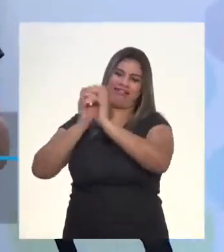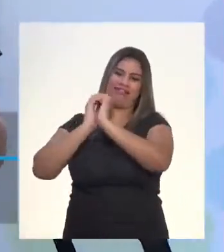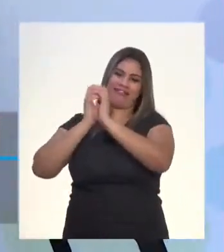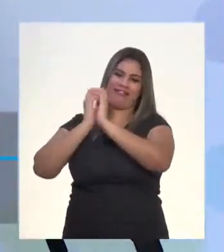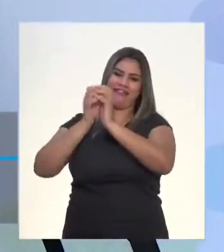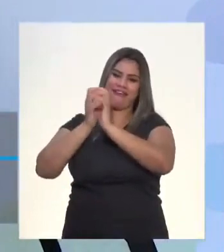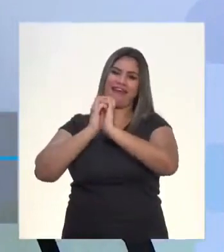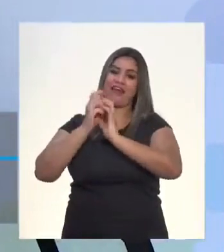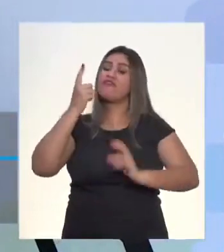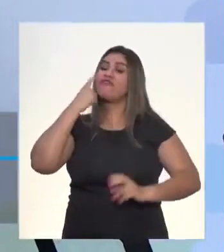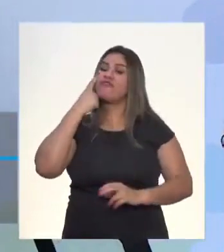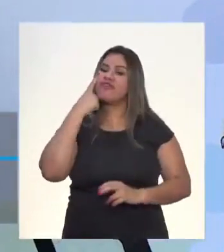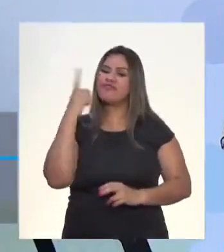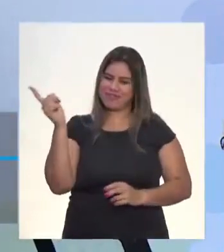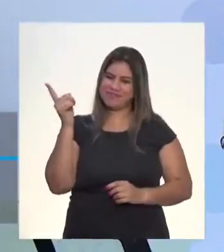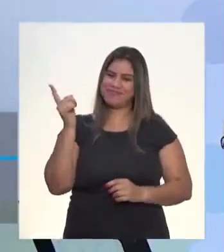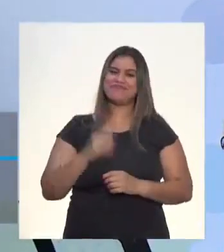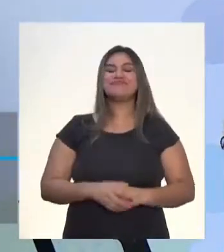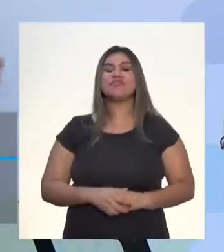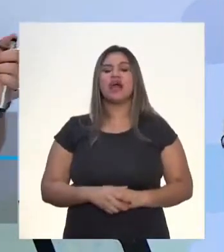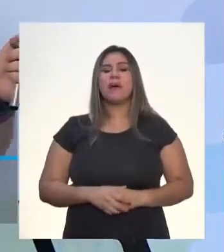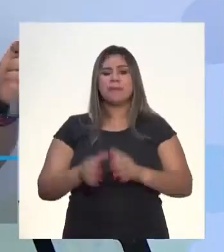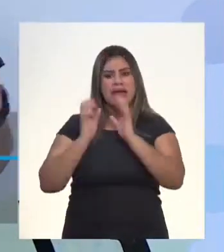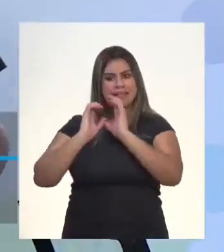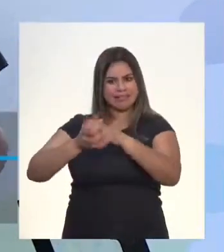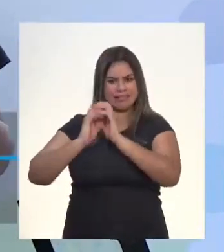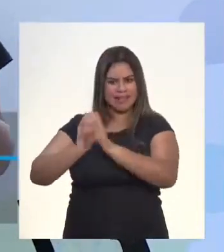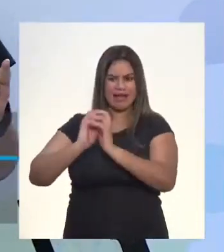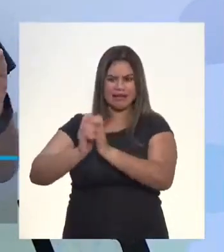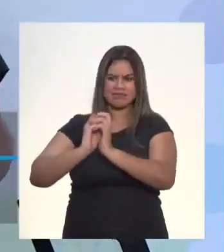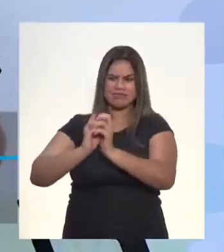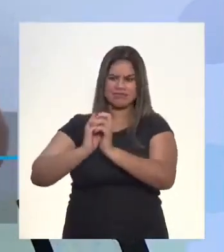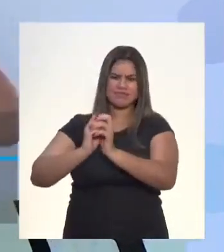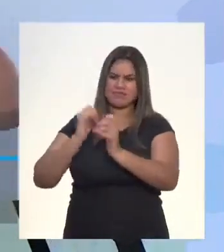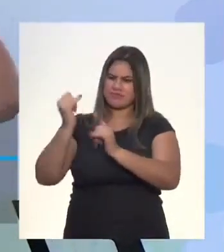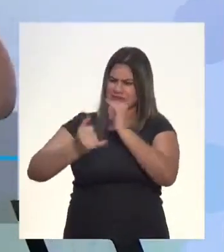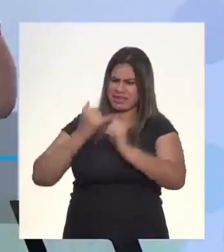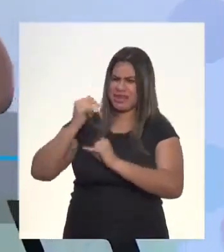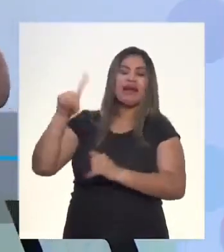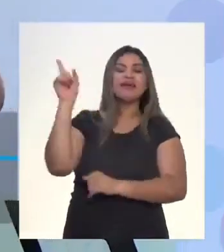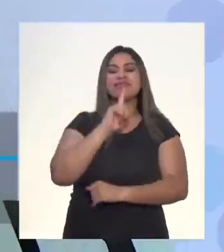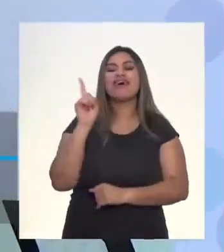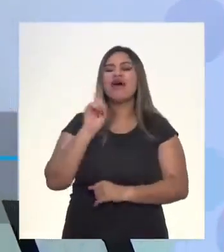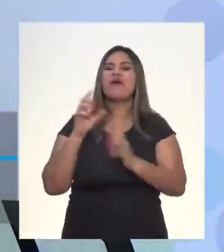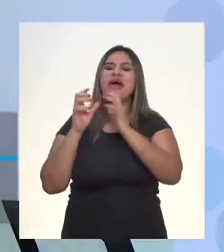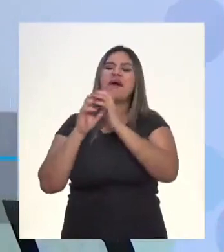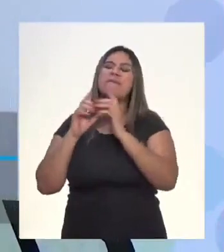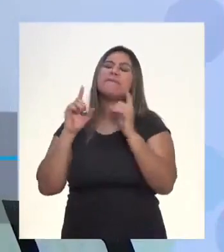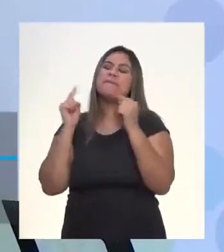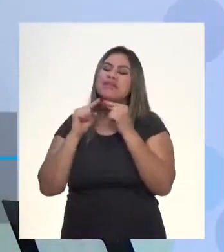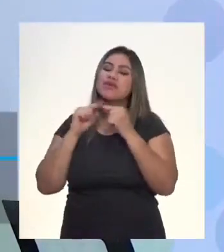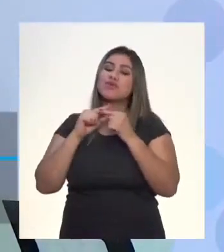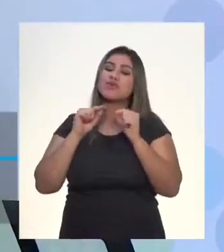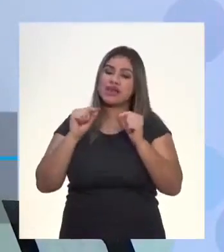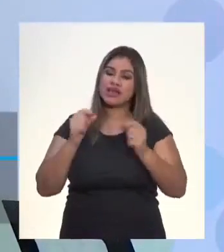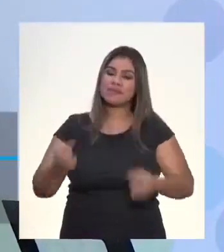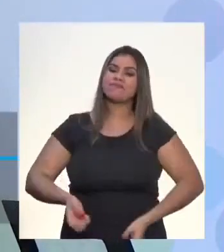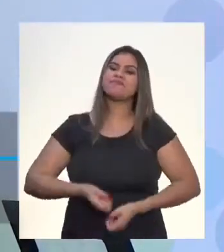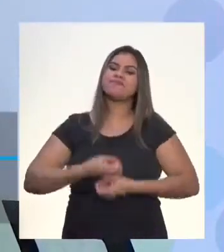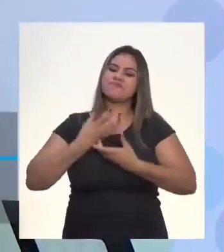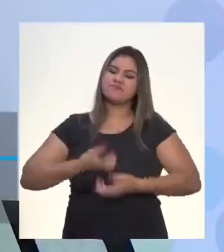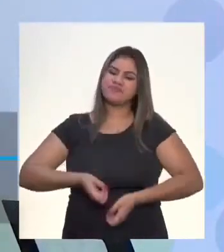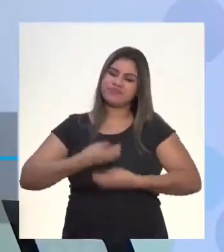com esses dados, né? Só que não são os dados, né, que a gente usa ali nas brincadeiras, mas justamente quando a gente vai falar sobre desigualdade,